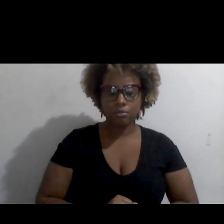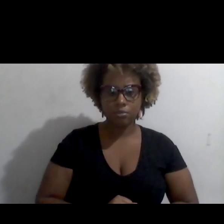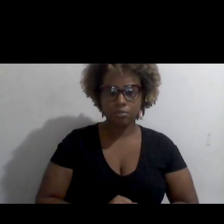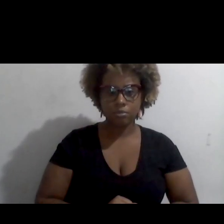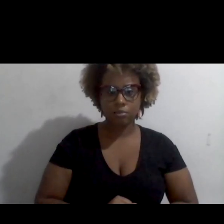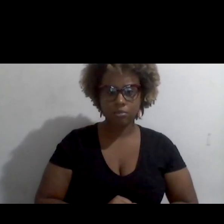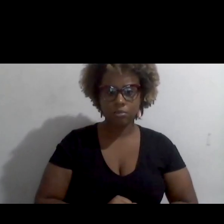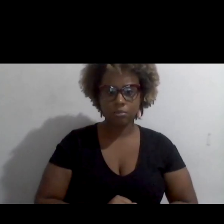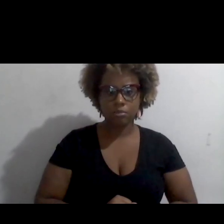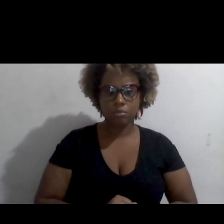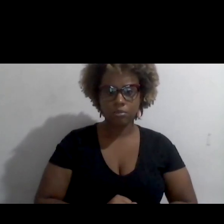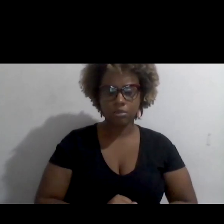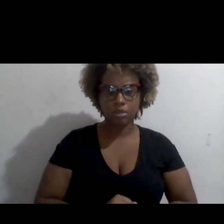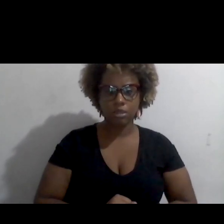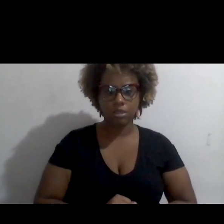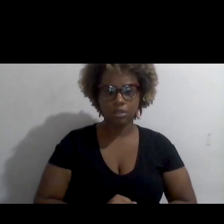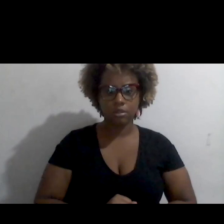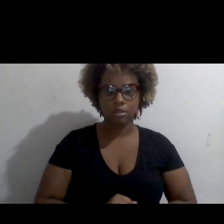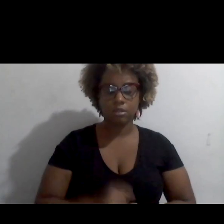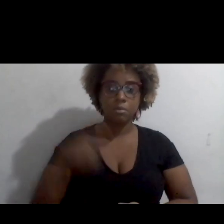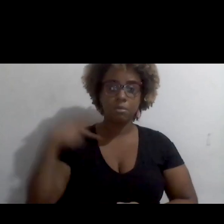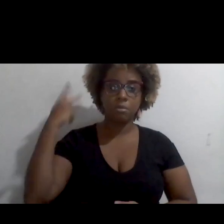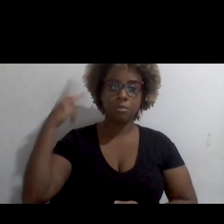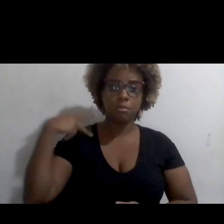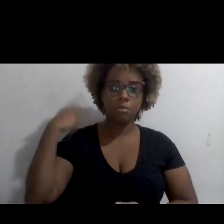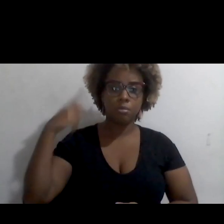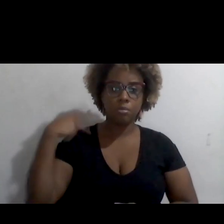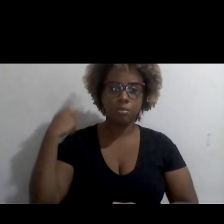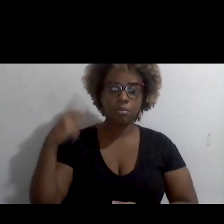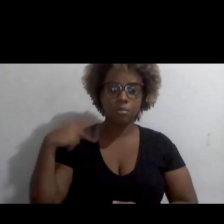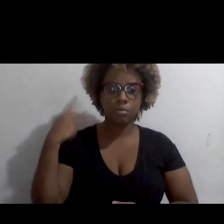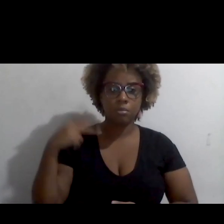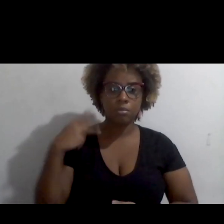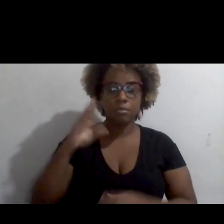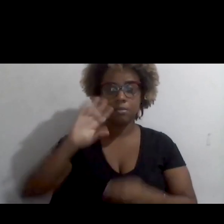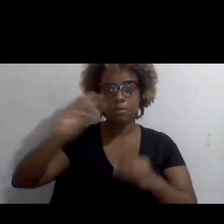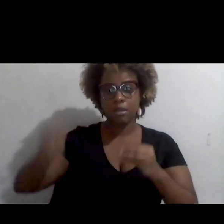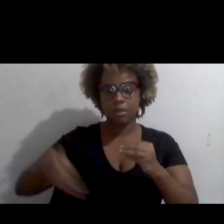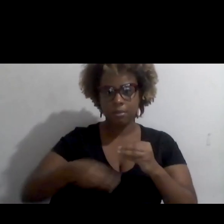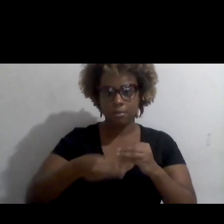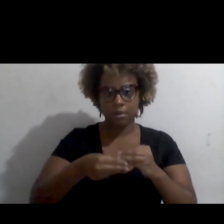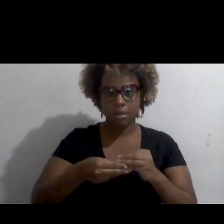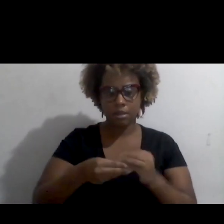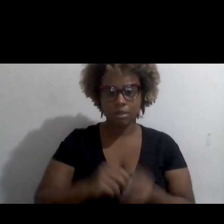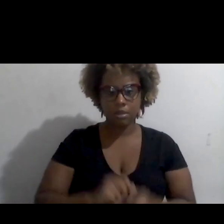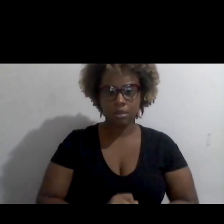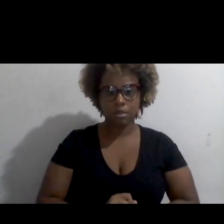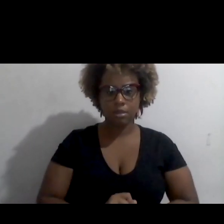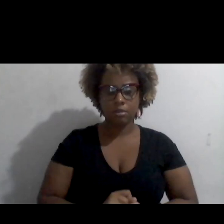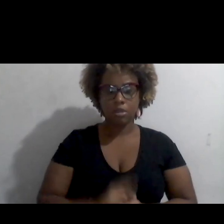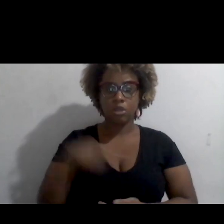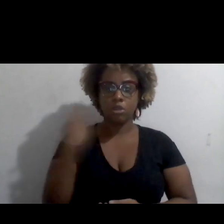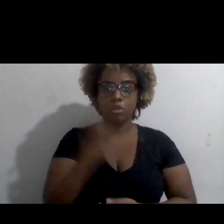emendas parlamentares. E se depender do dinheiro que a Fundação consegue dar para a gente produz praticamente